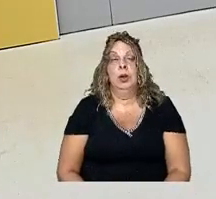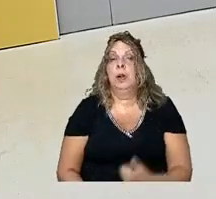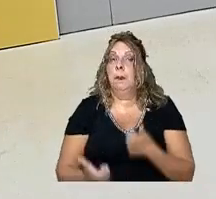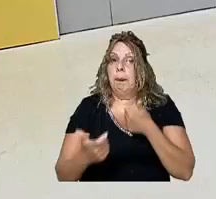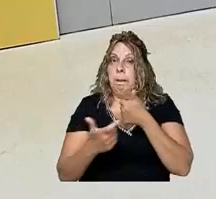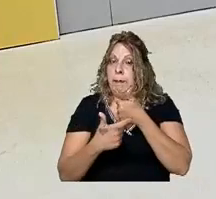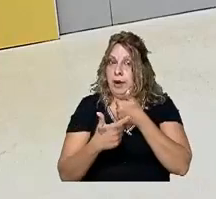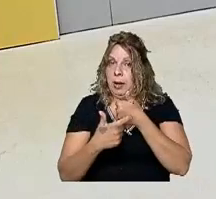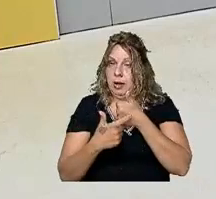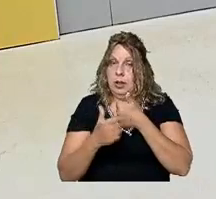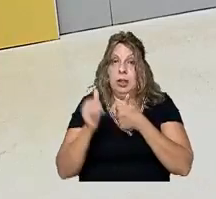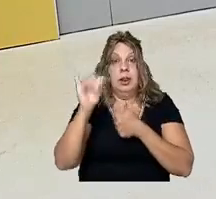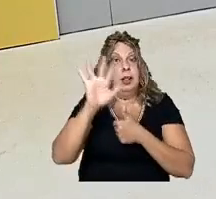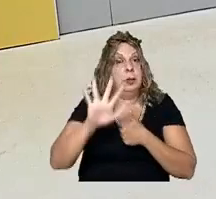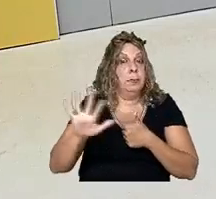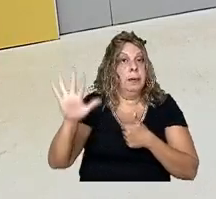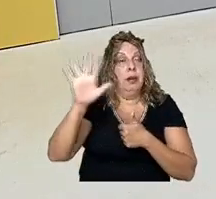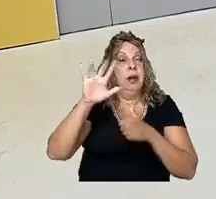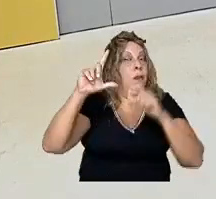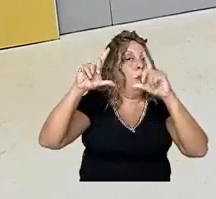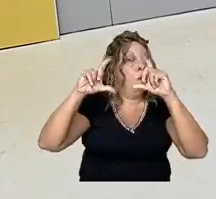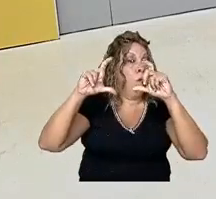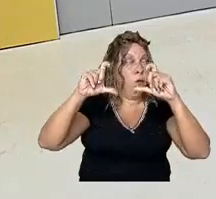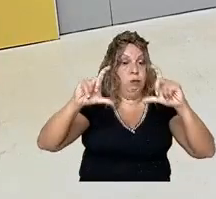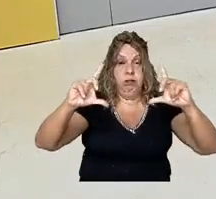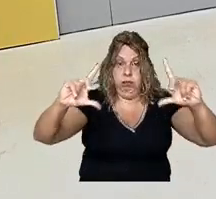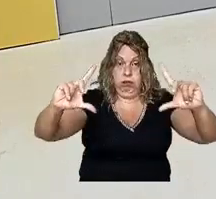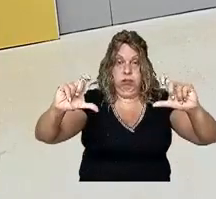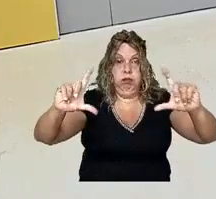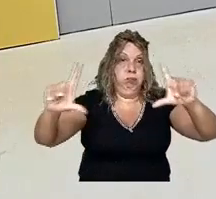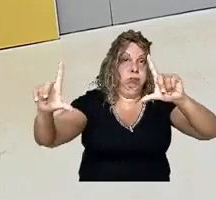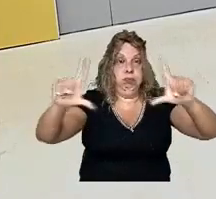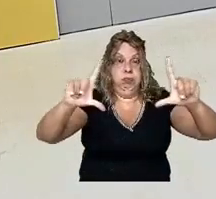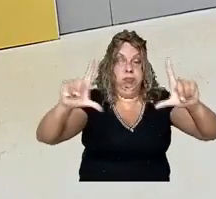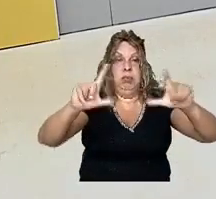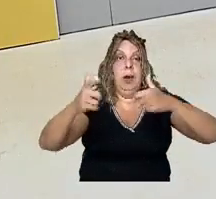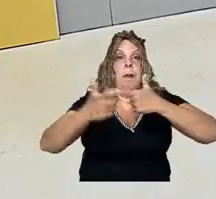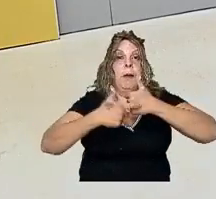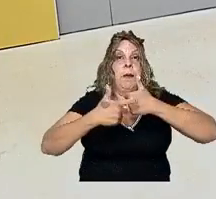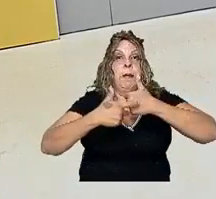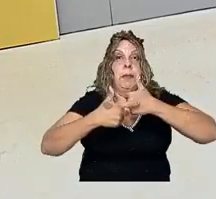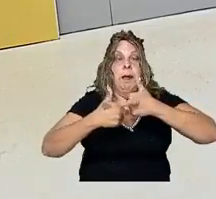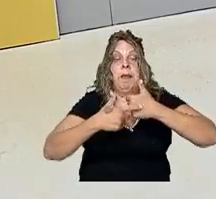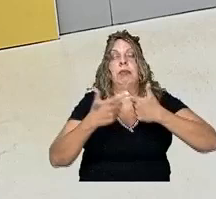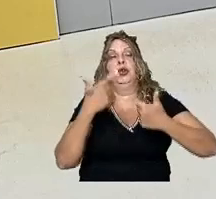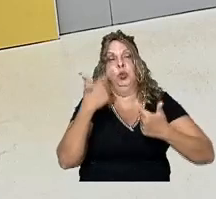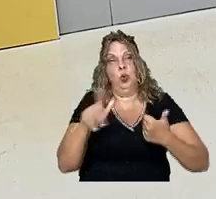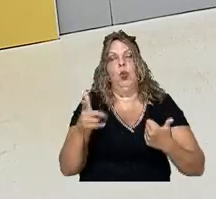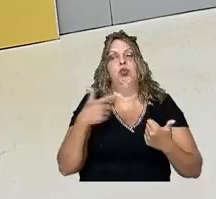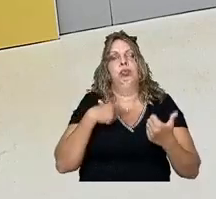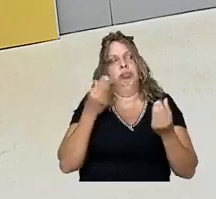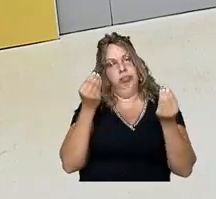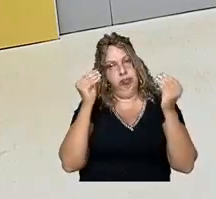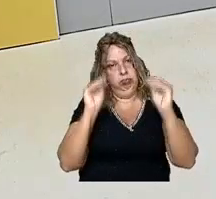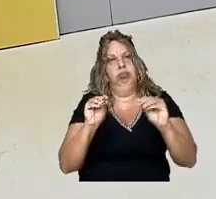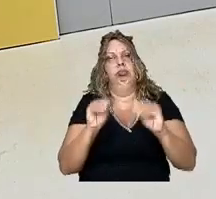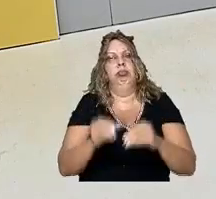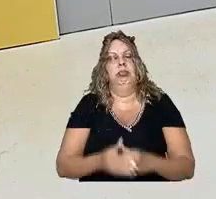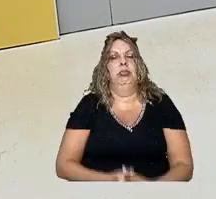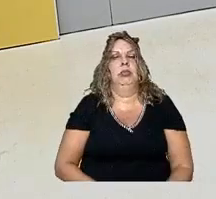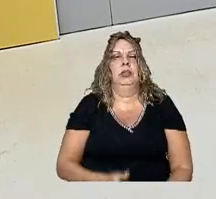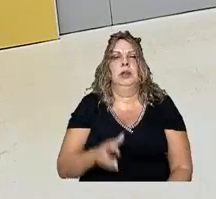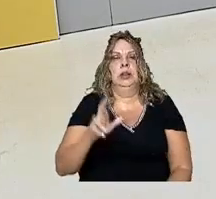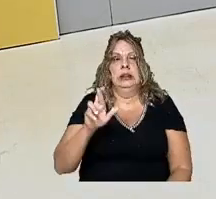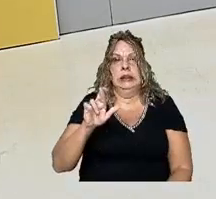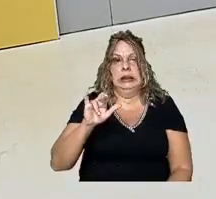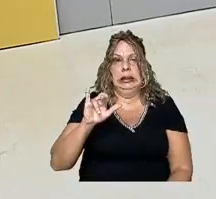gente numa imagem, fotografa a tela da sua TV, marca a gente que a gente reposta. É isso aí, ó. A Rita também, ela é vendedora,